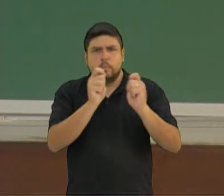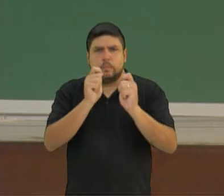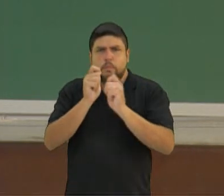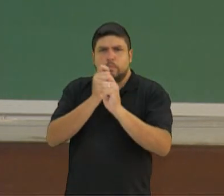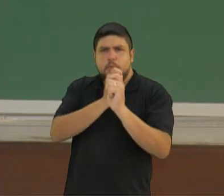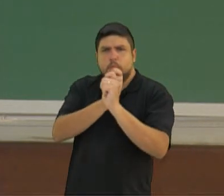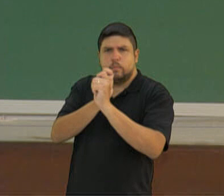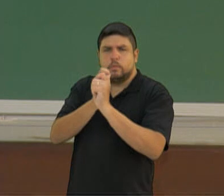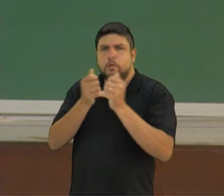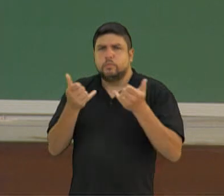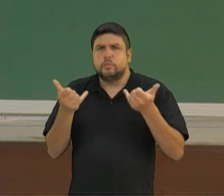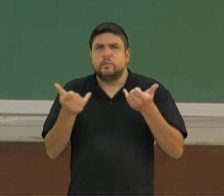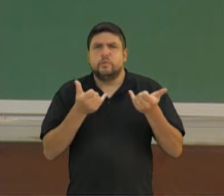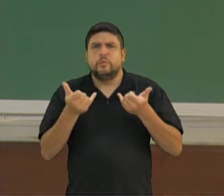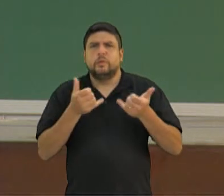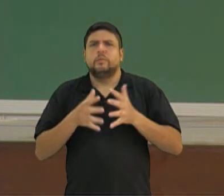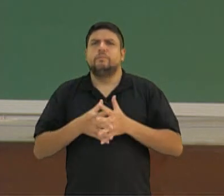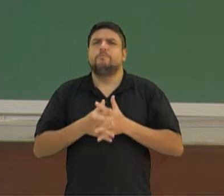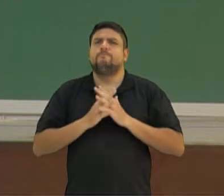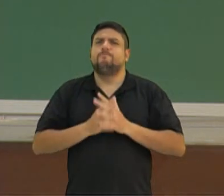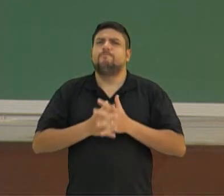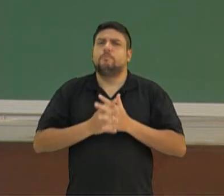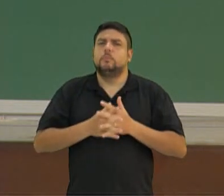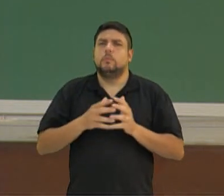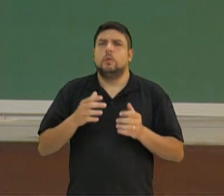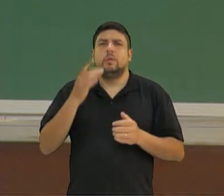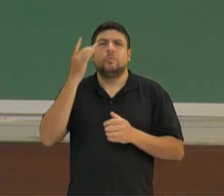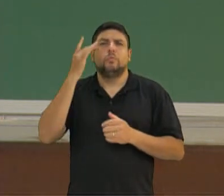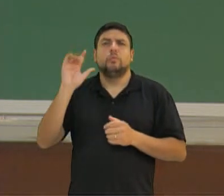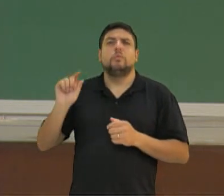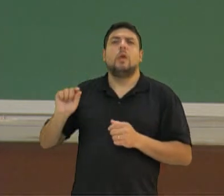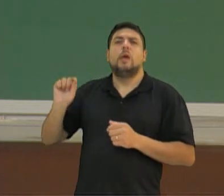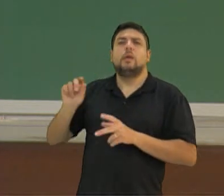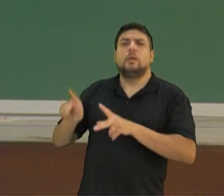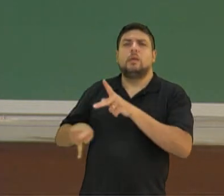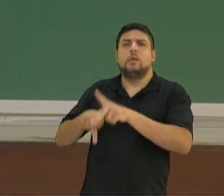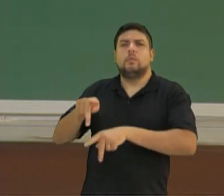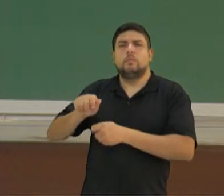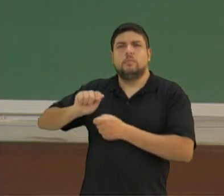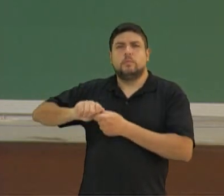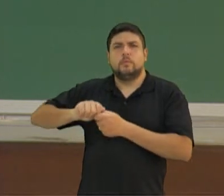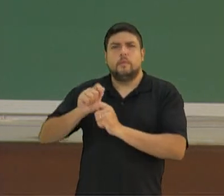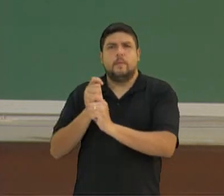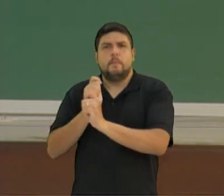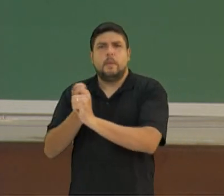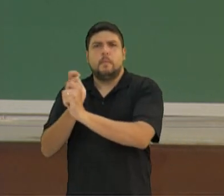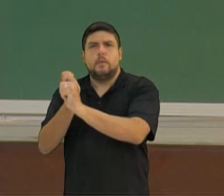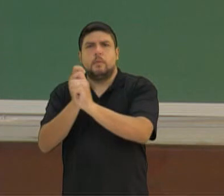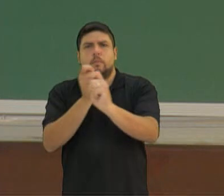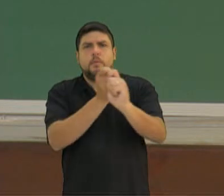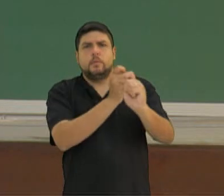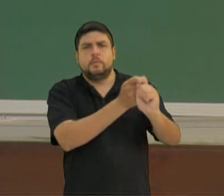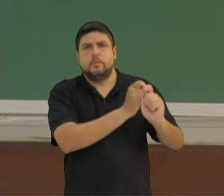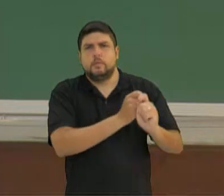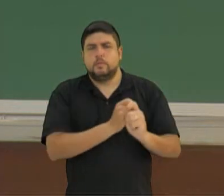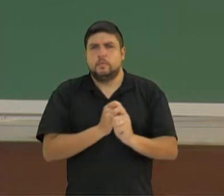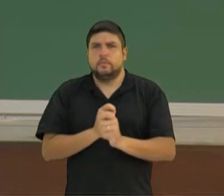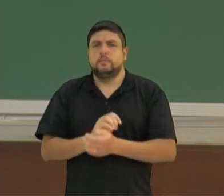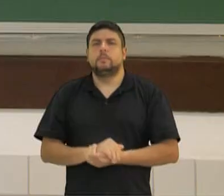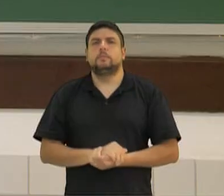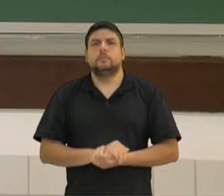divergentes, tá? Não se sabe quem fez os cortes precisos dessas pedras e dessas esculturas